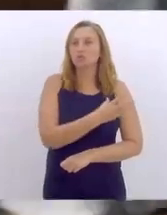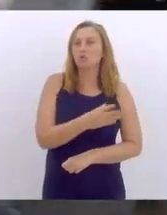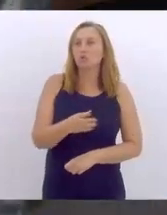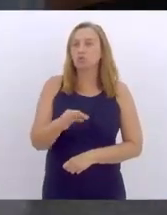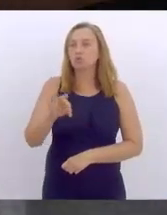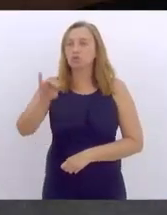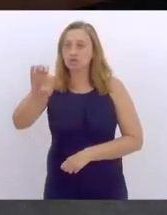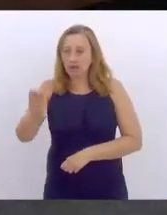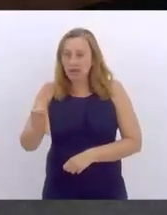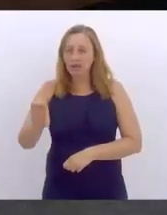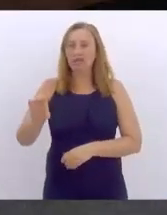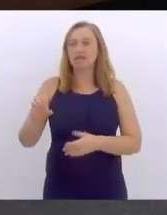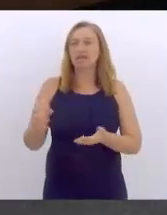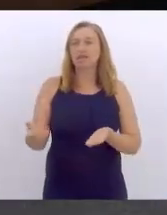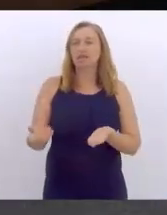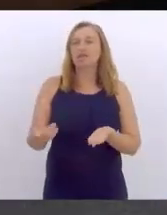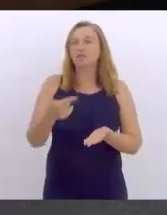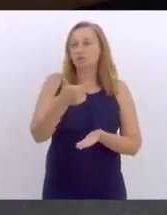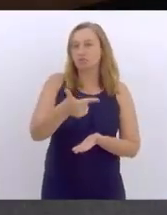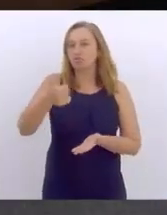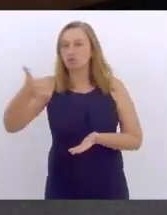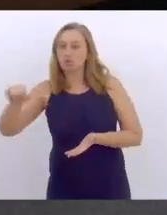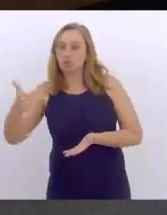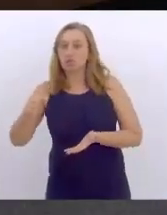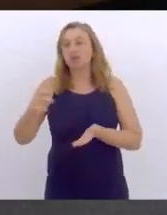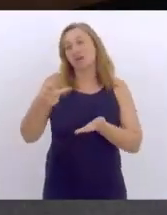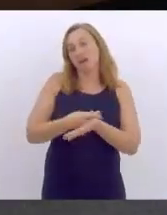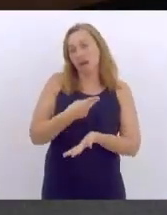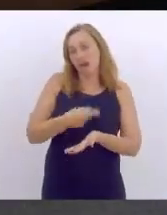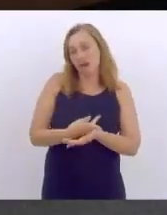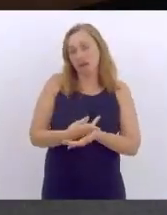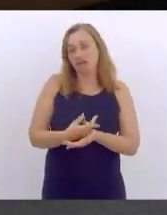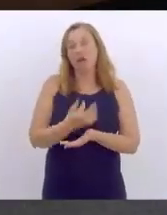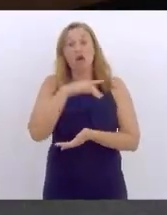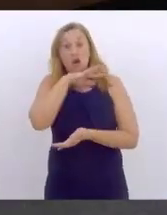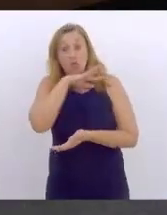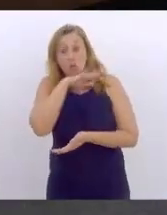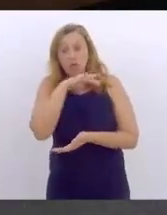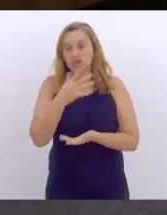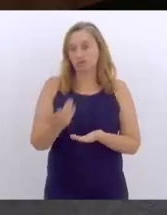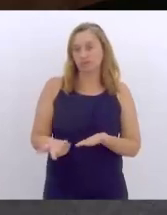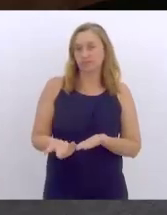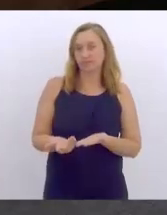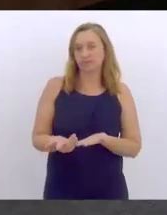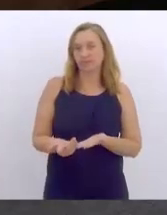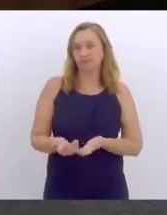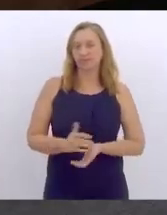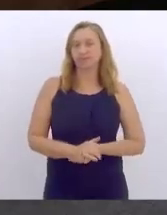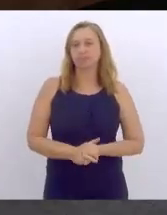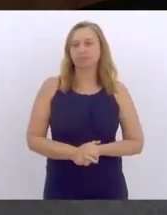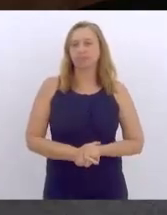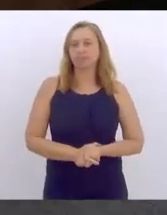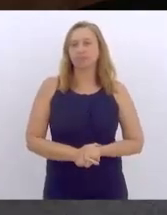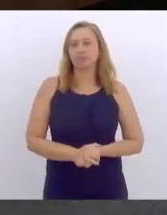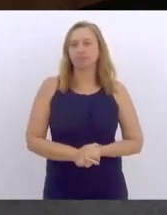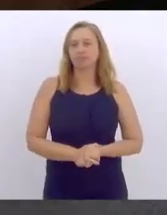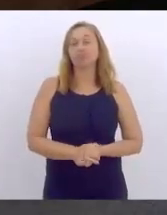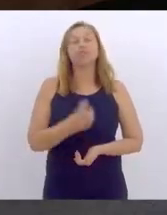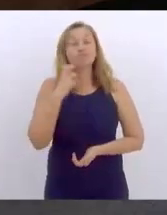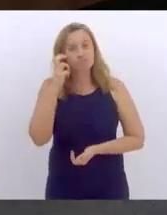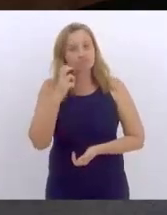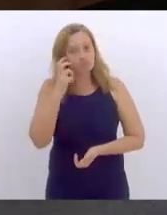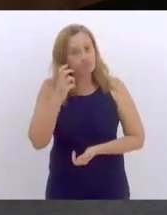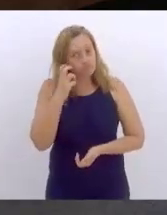TAC de 2011 é criminoso, é ditatorial. E isso